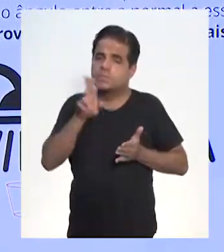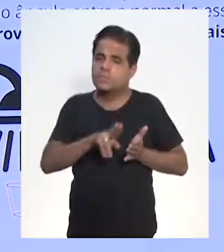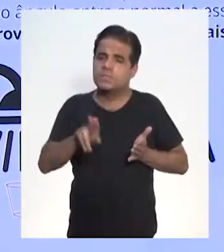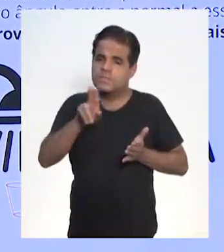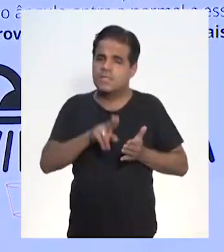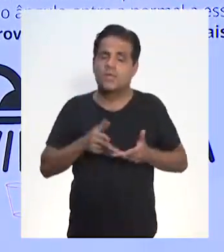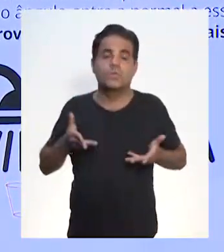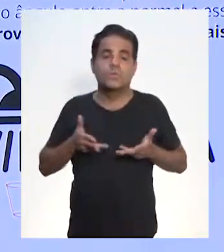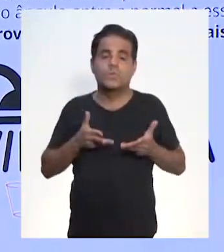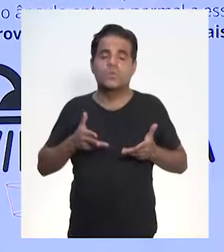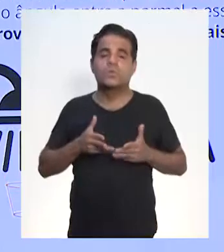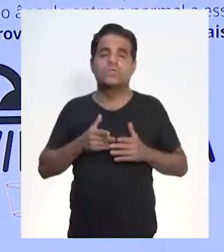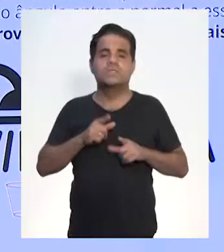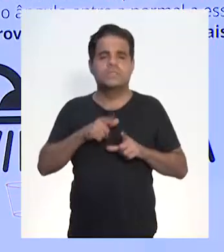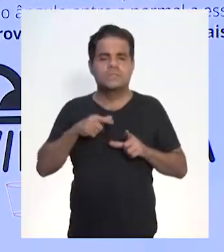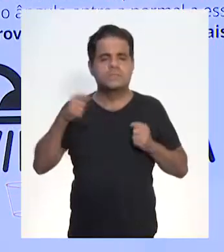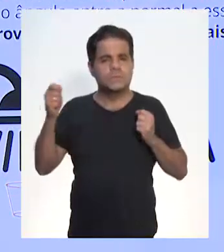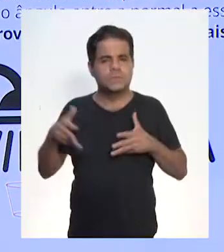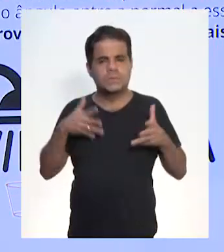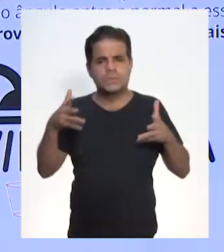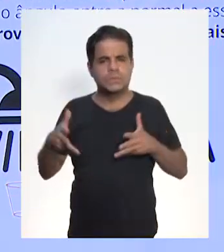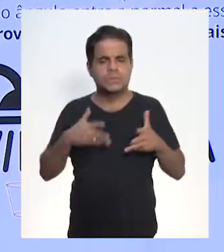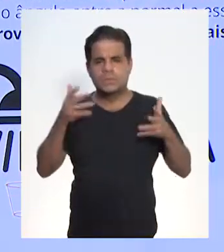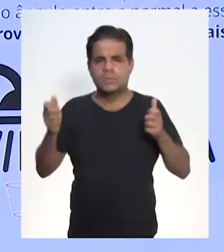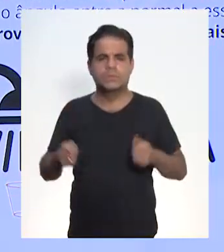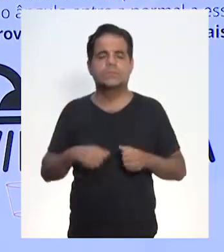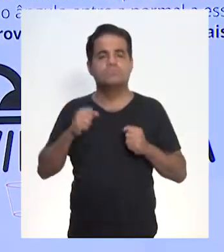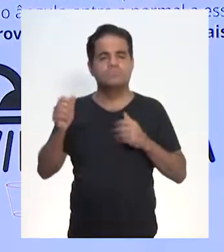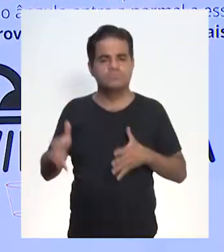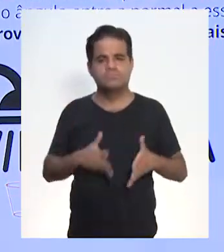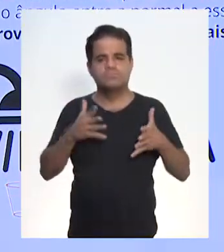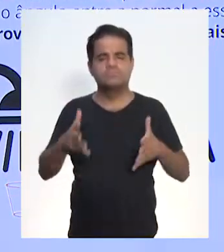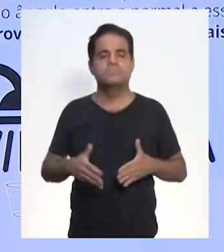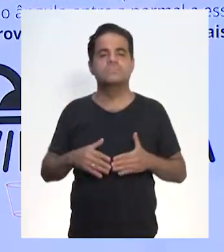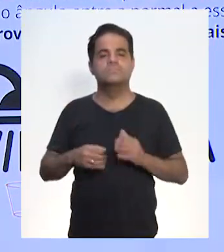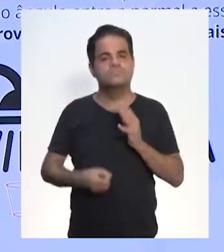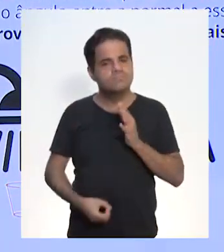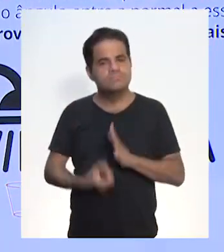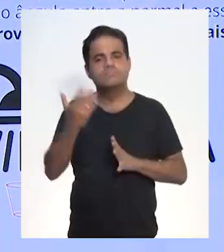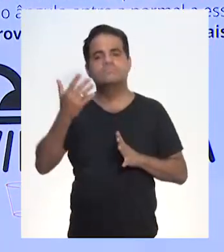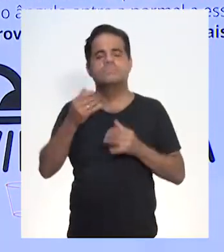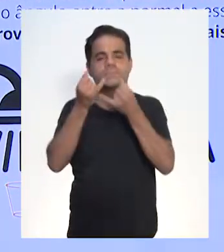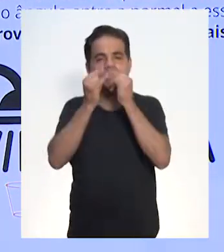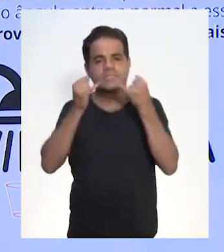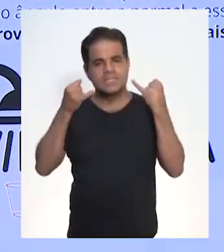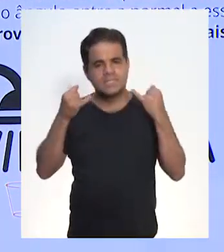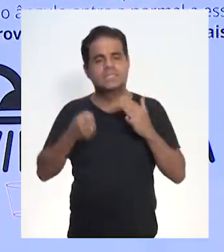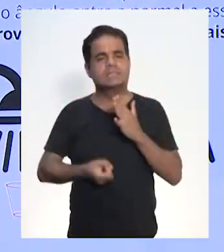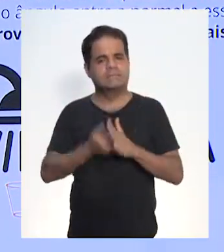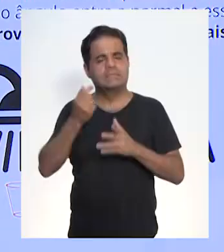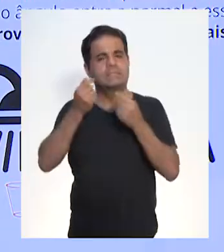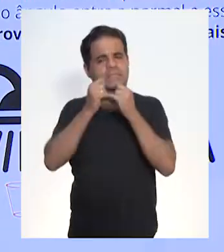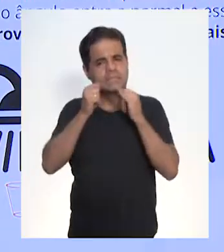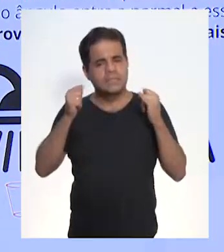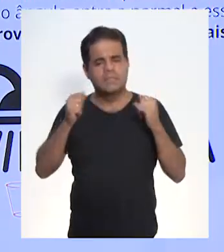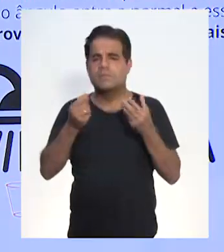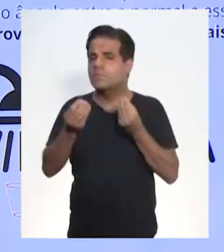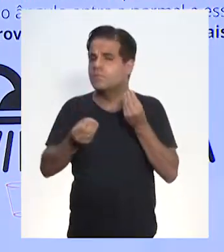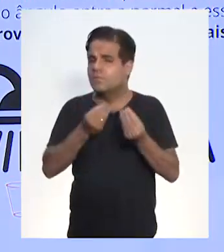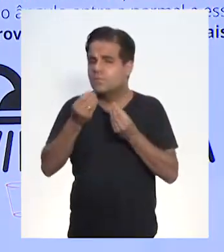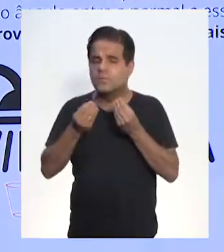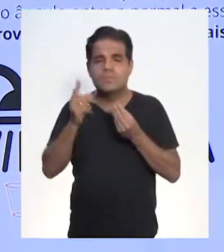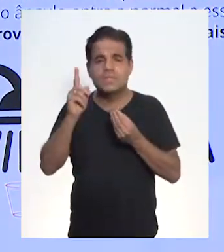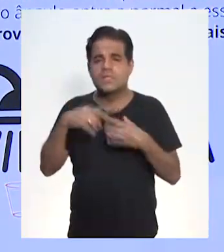utilizado hoje na escala ou na produção de geração, na produção e na geração de energia elétrica, né? Mas como ele